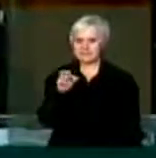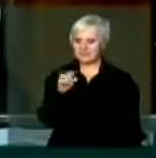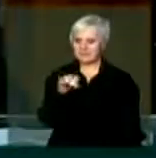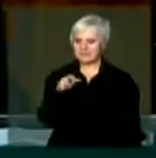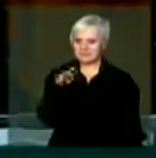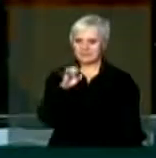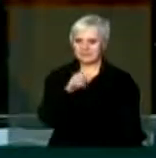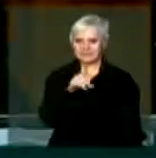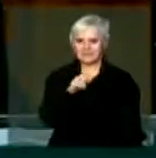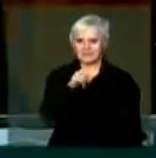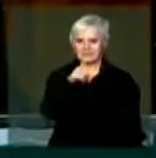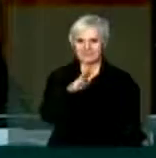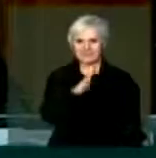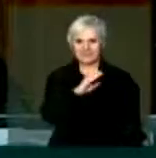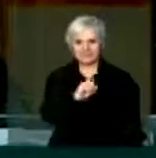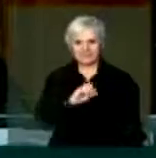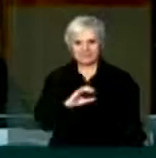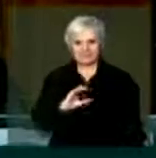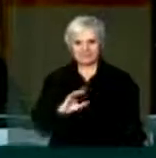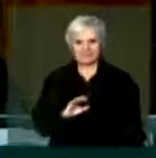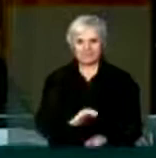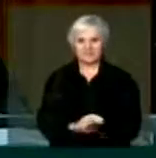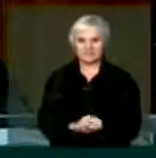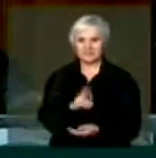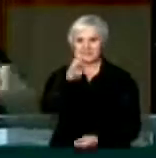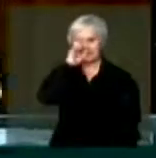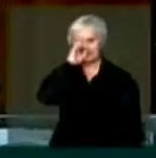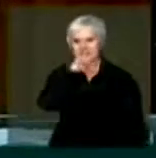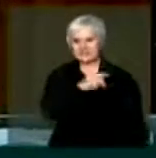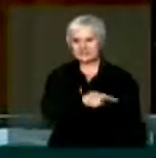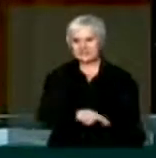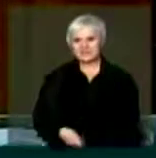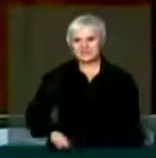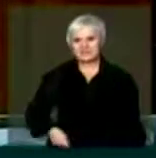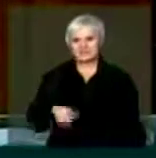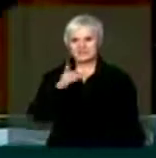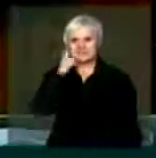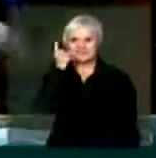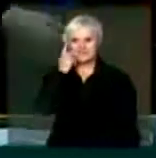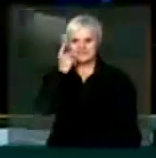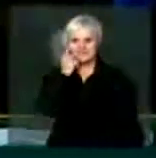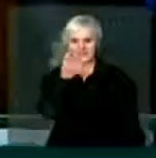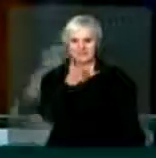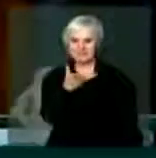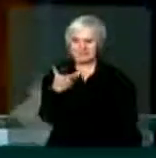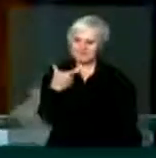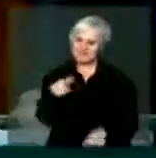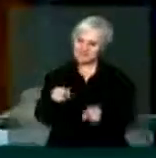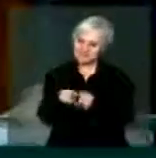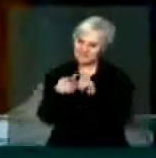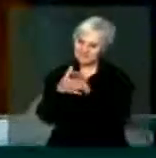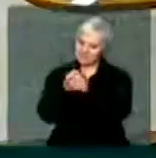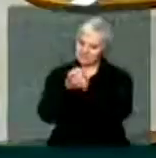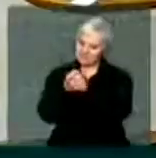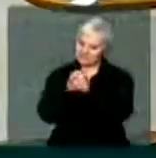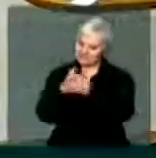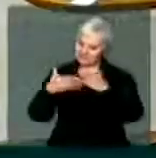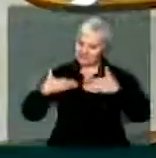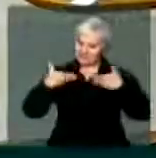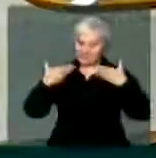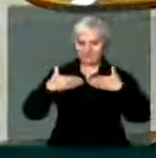minutos. Senhor presidente, senhoras e senhores deputados, quero também dizer da minha alegria e